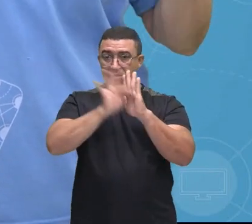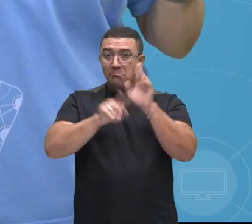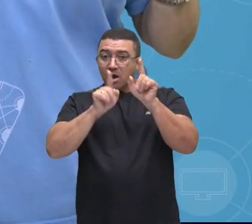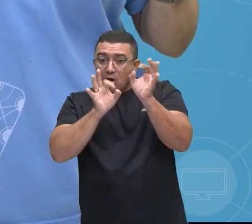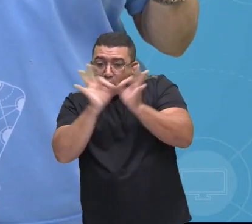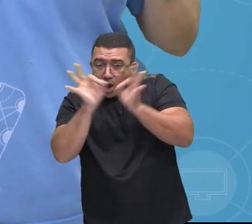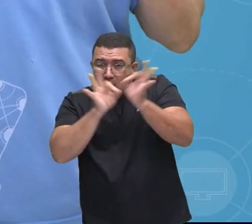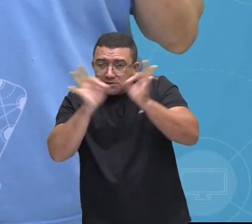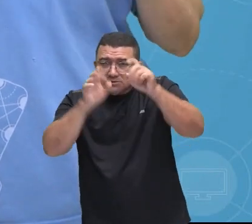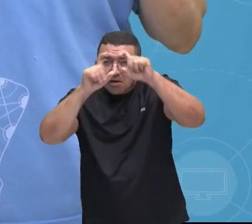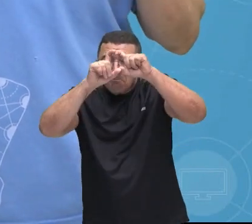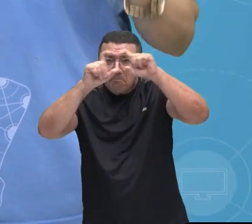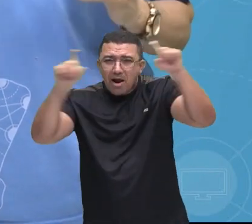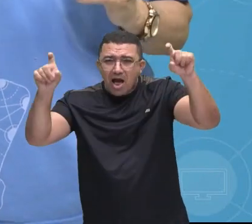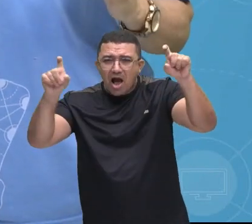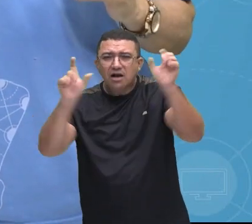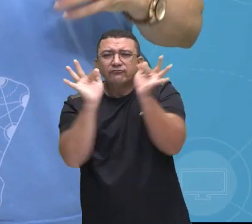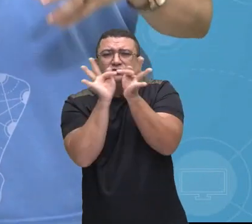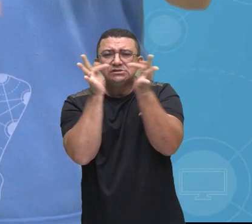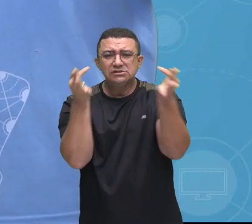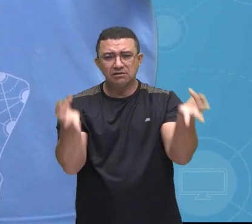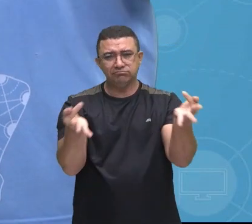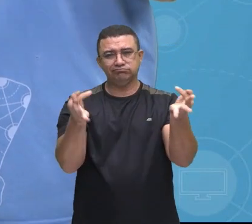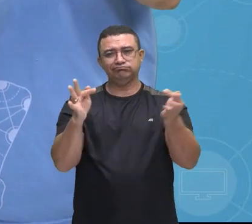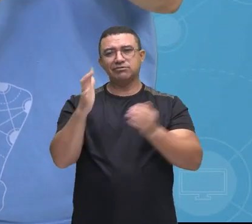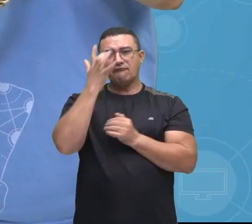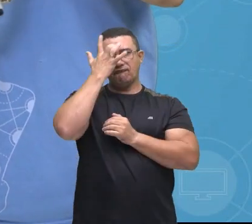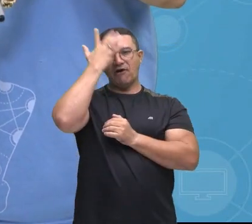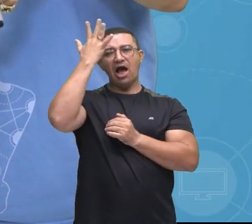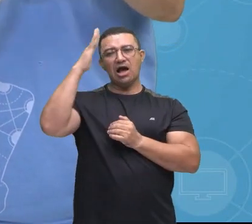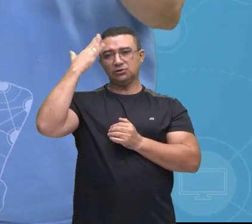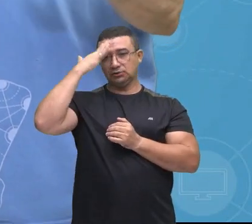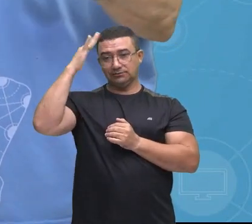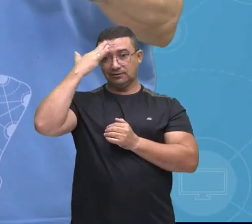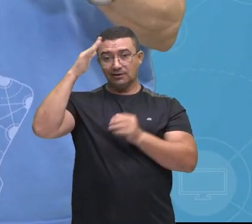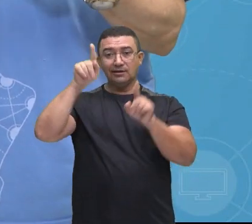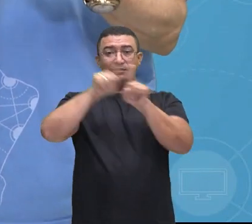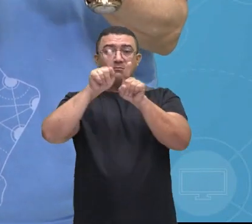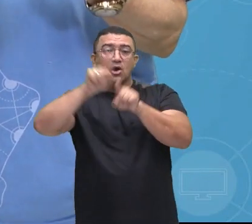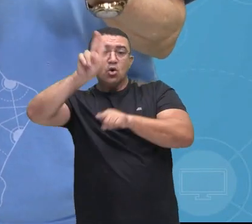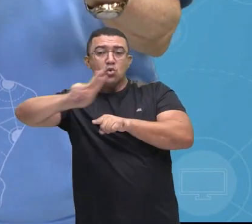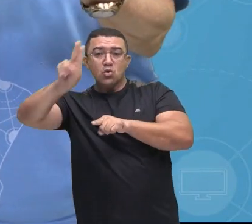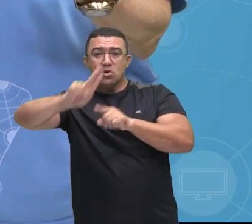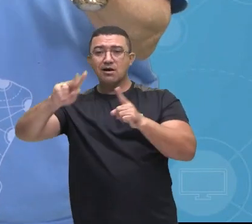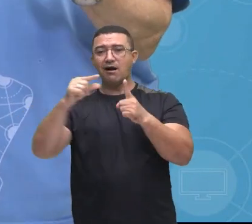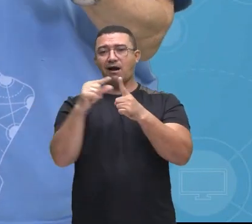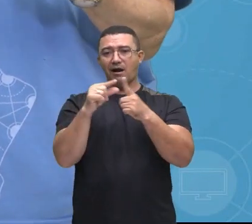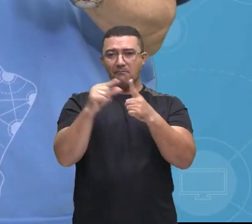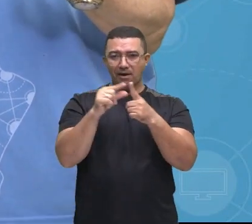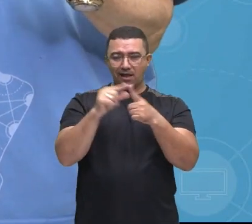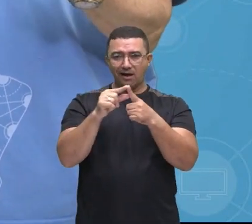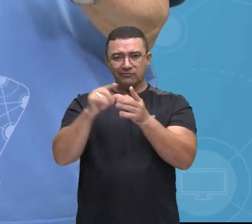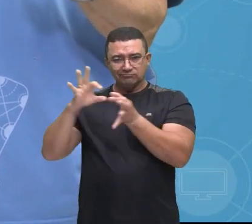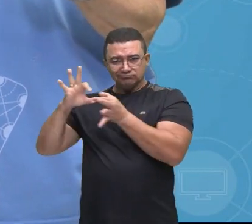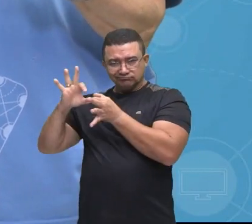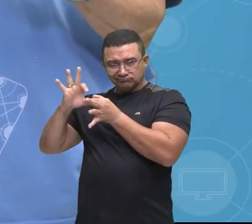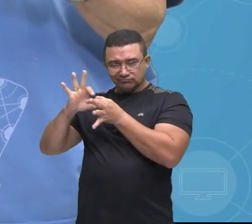pequenos parágrafos, vai facilitar. E utilizando as palavras, né, que amarram, que